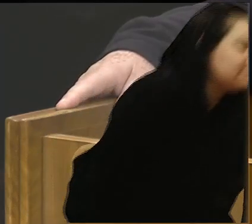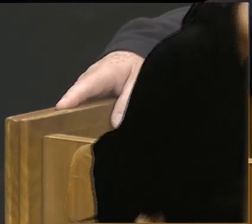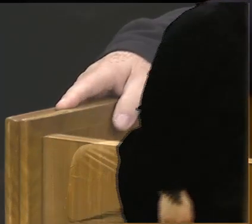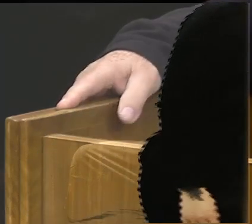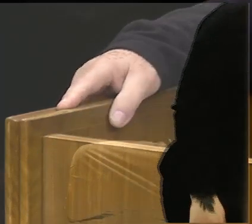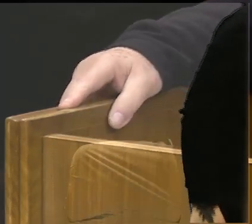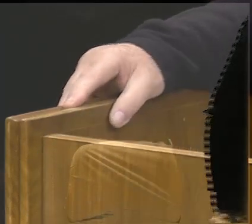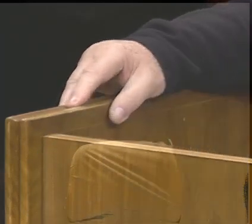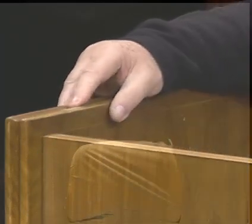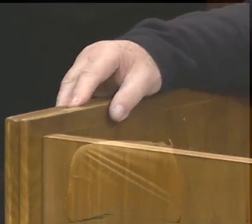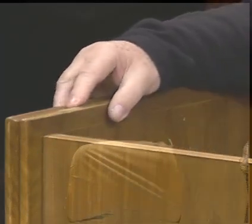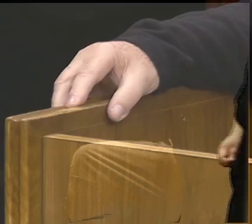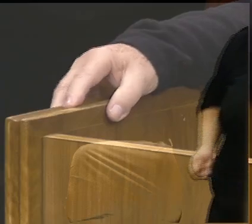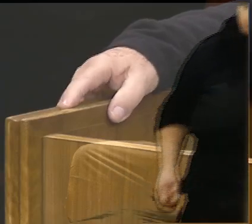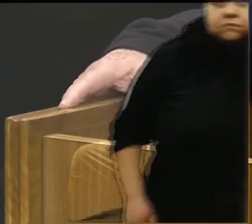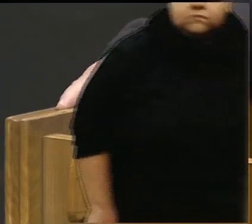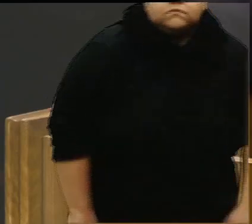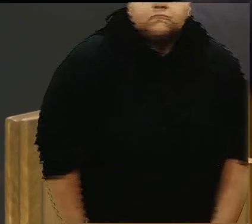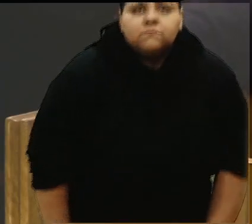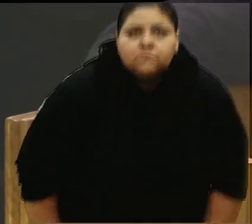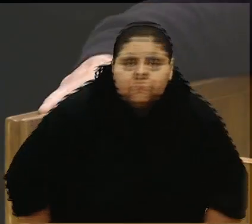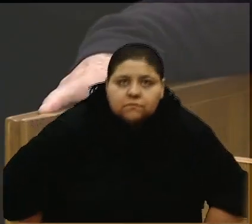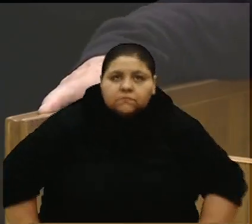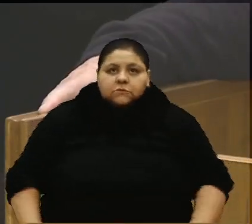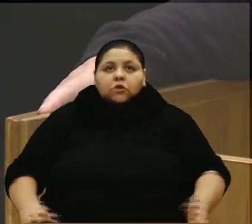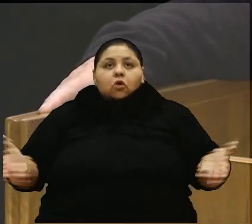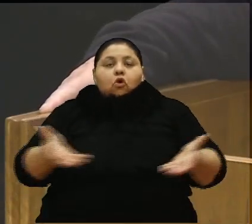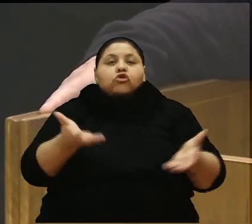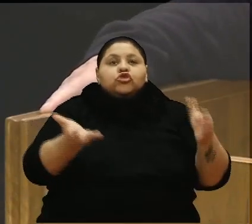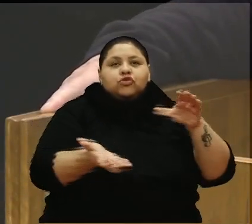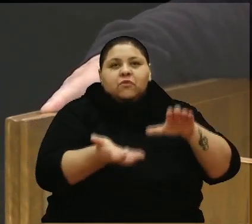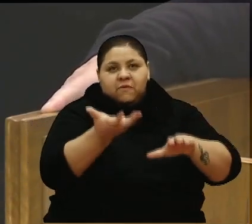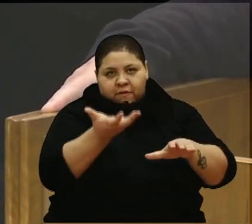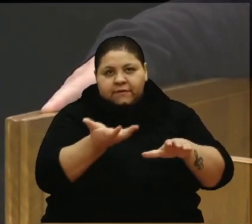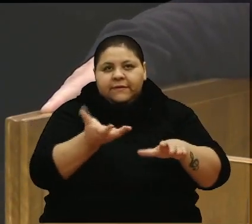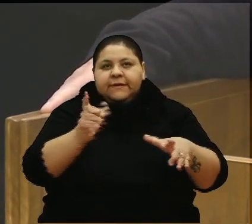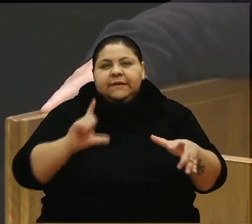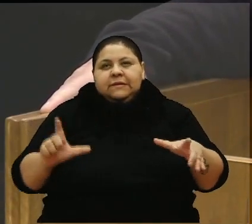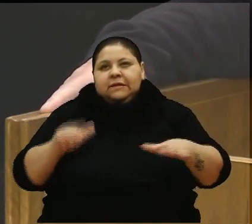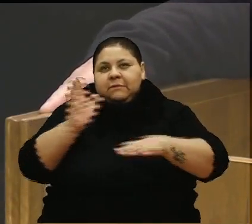O Congresso hoje é formado por uma maioria conservadora.